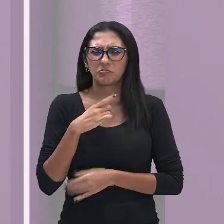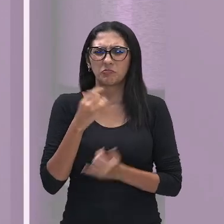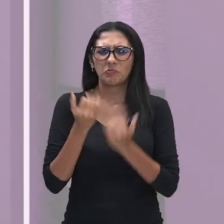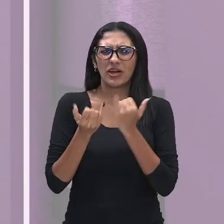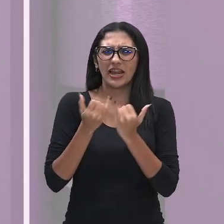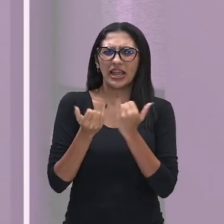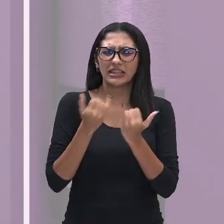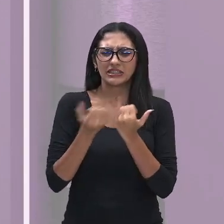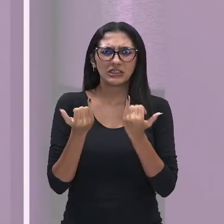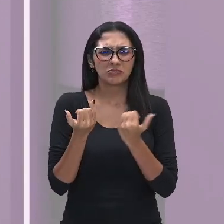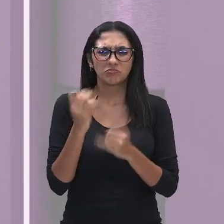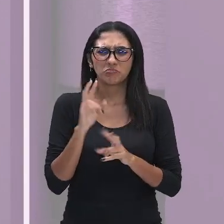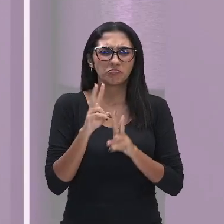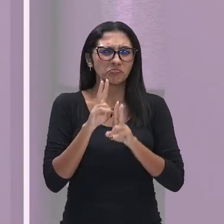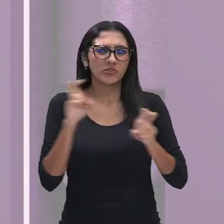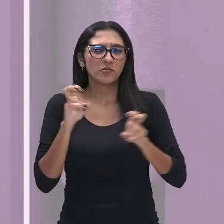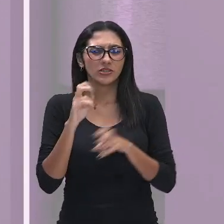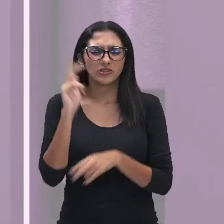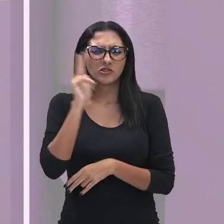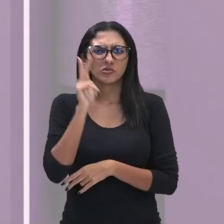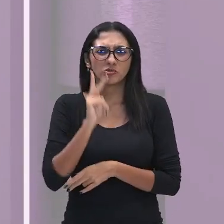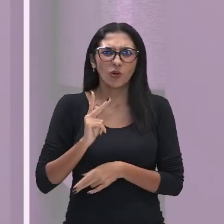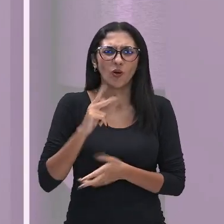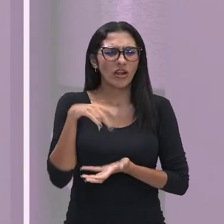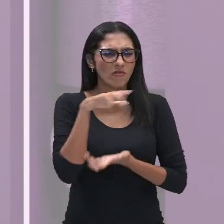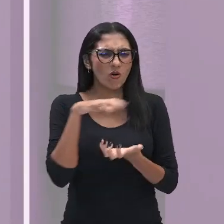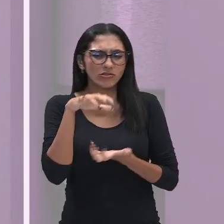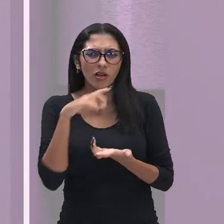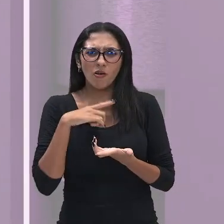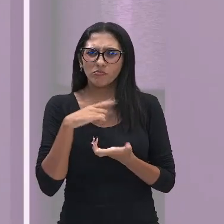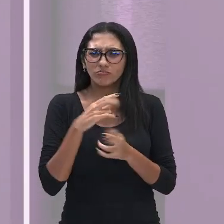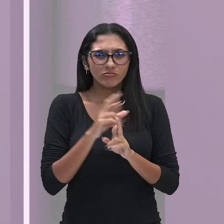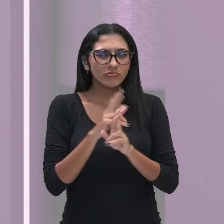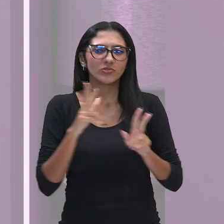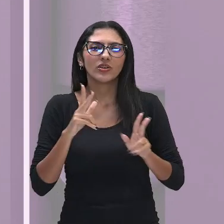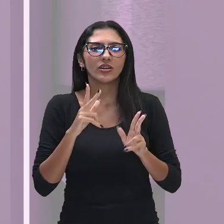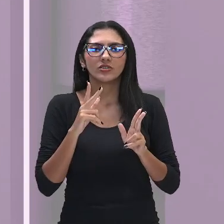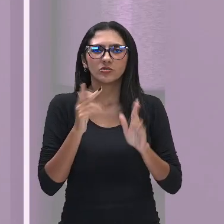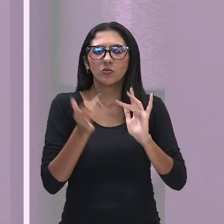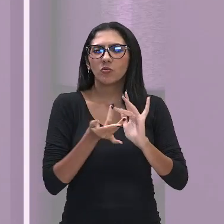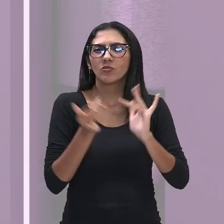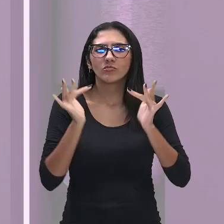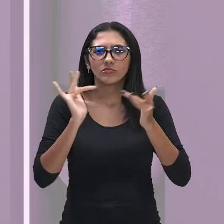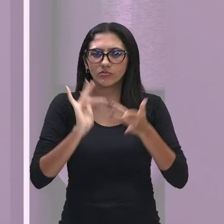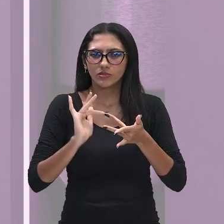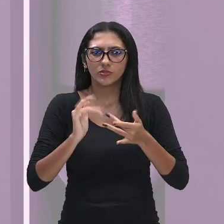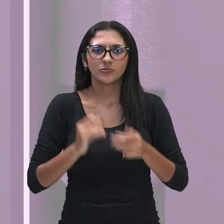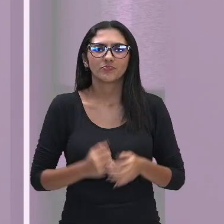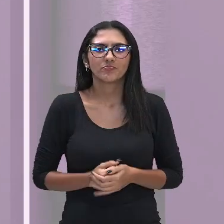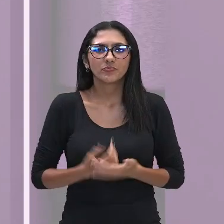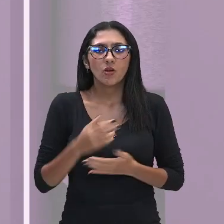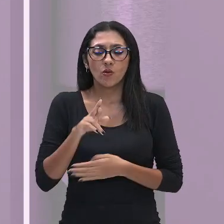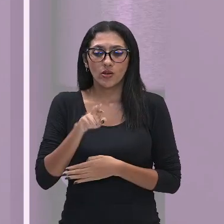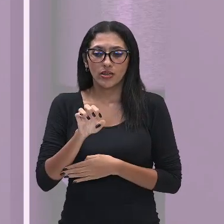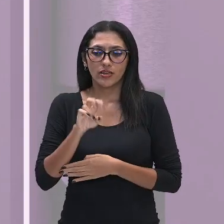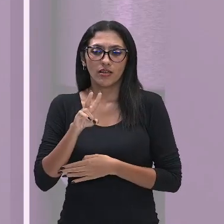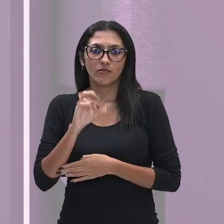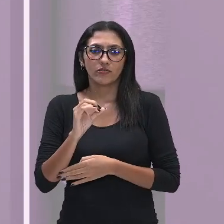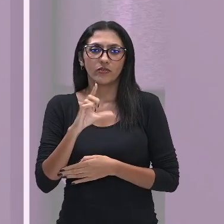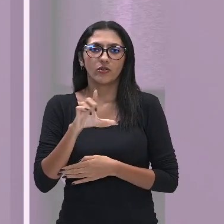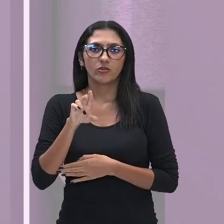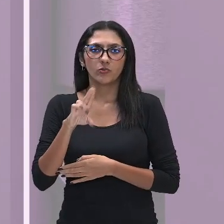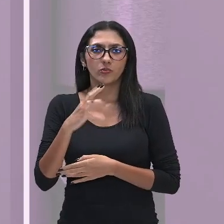Revolução industrial, revolução de guerra e tudo mais. Quando a gente fala em revolução, pessoal, é só você